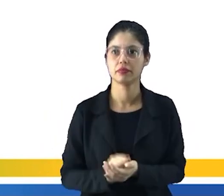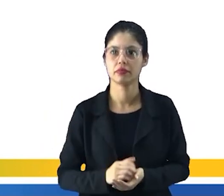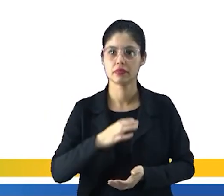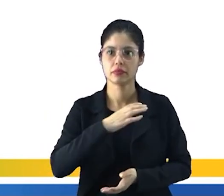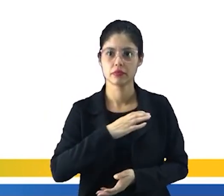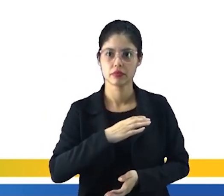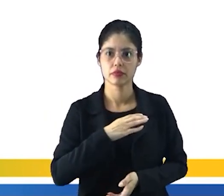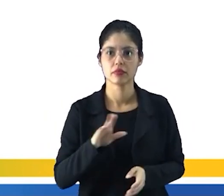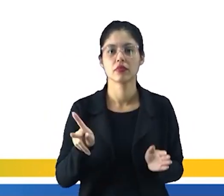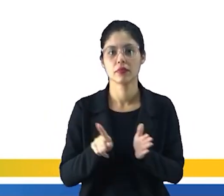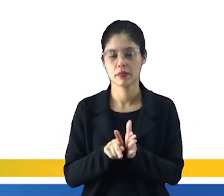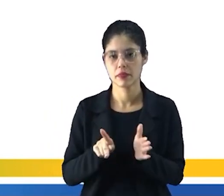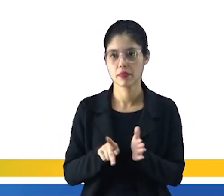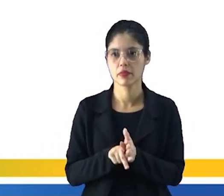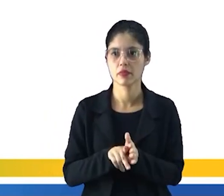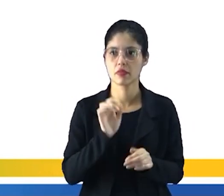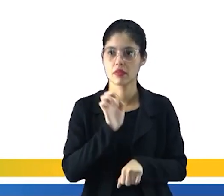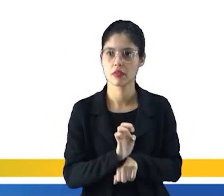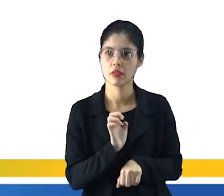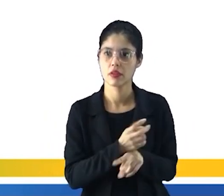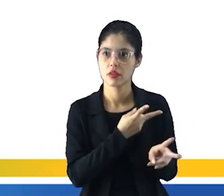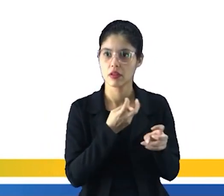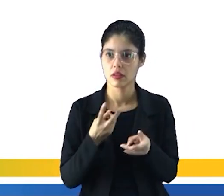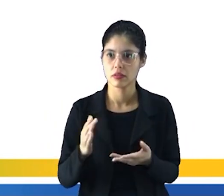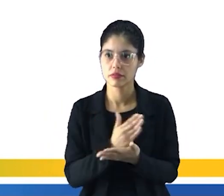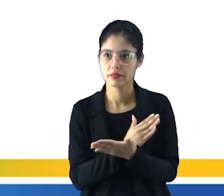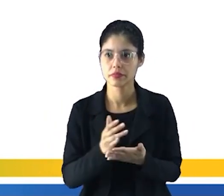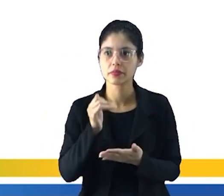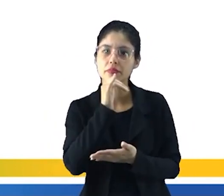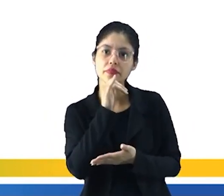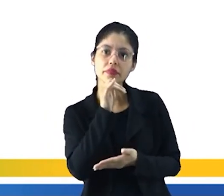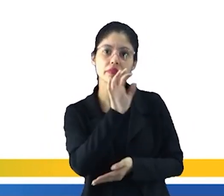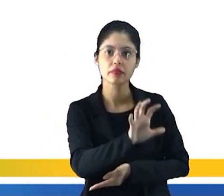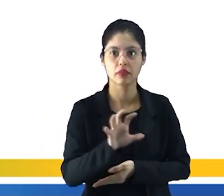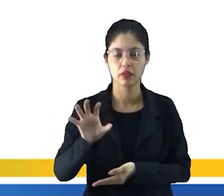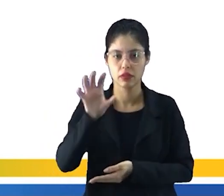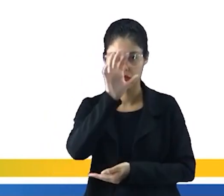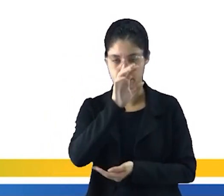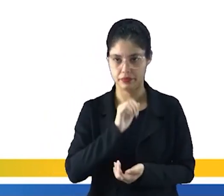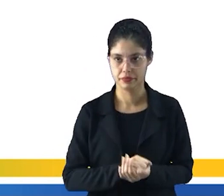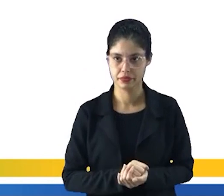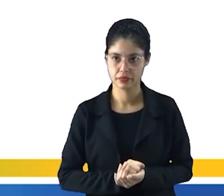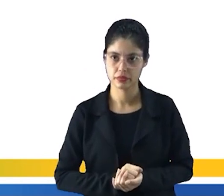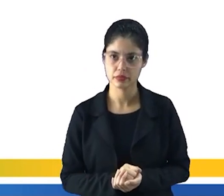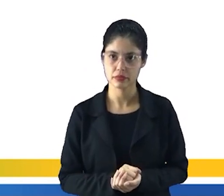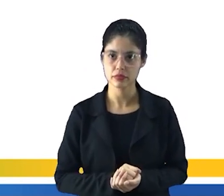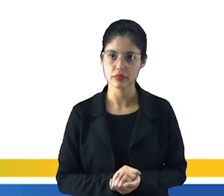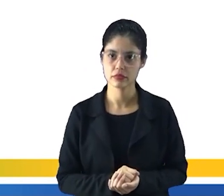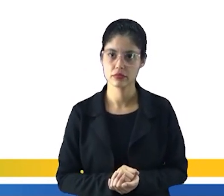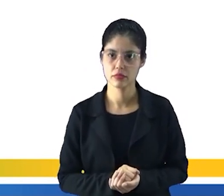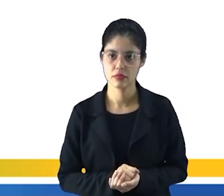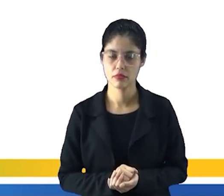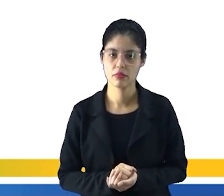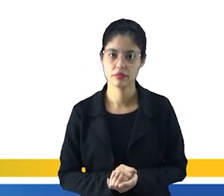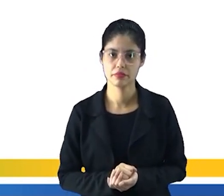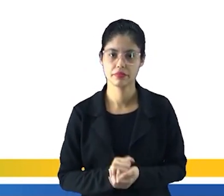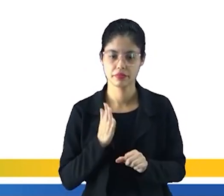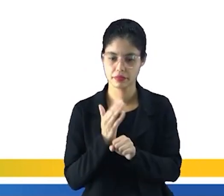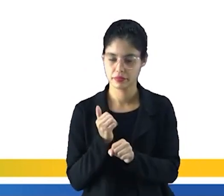do interior do mesmo estado. Observemos então aqui alguns exemplos de diferenças regionais, como